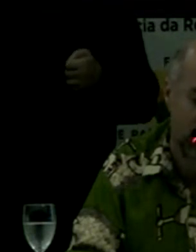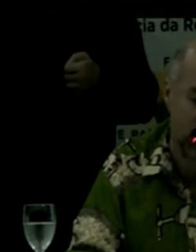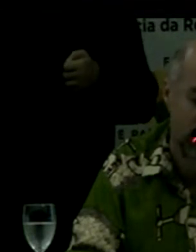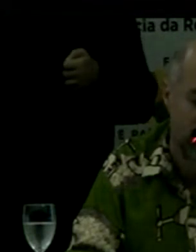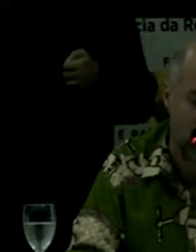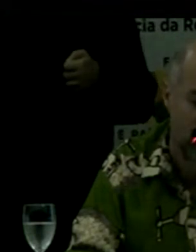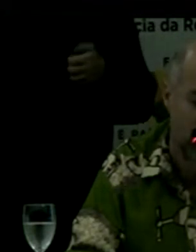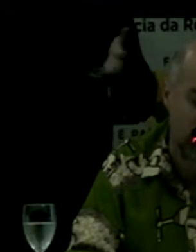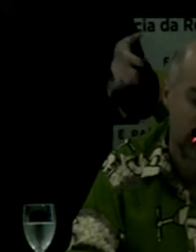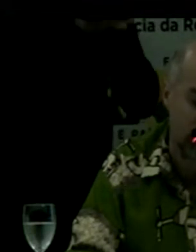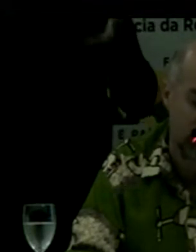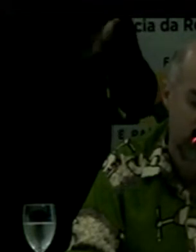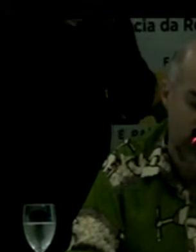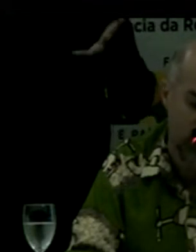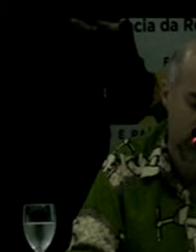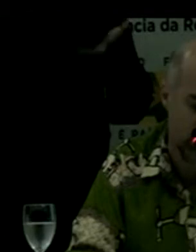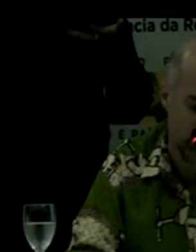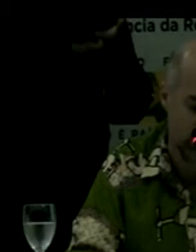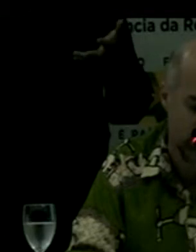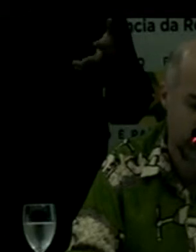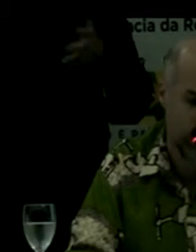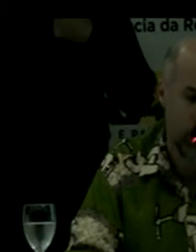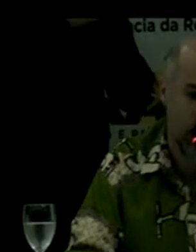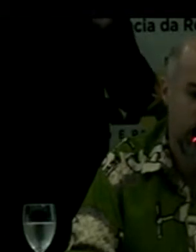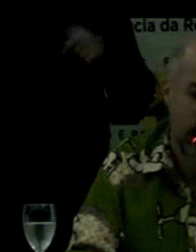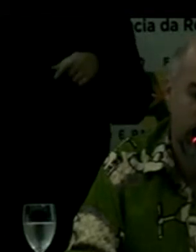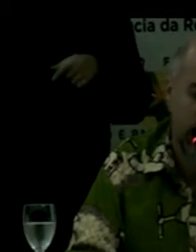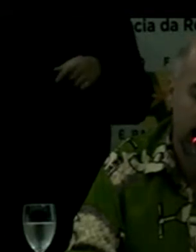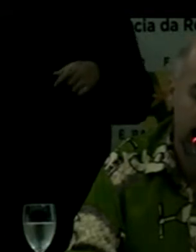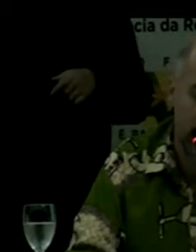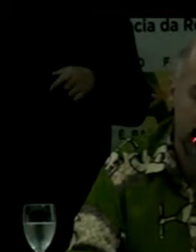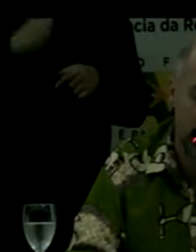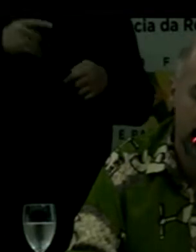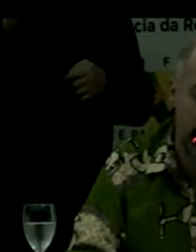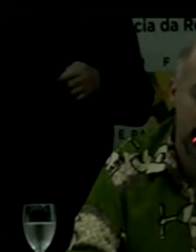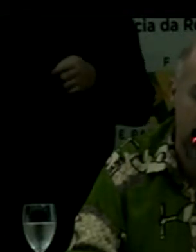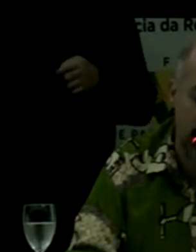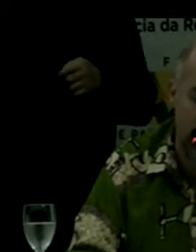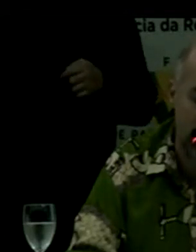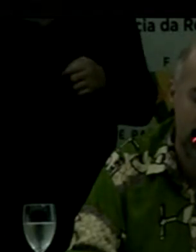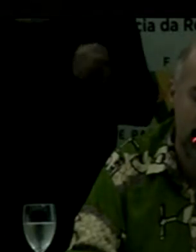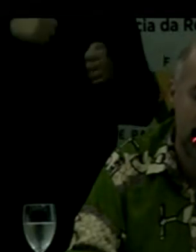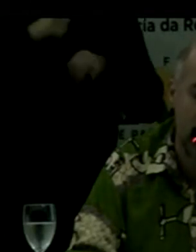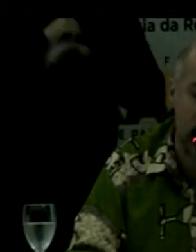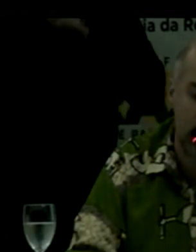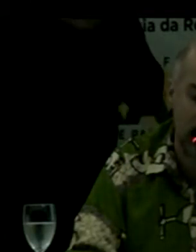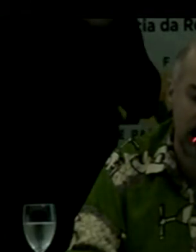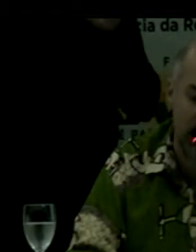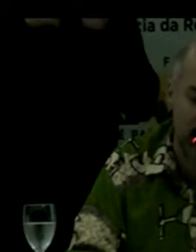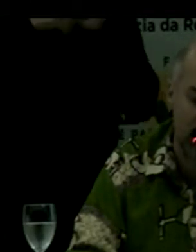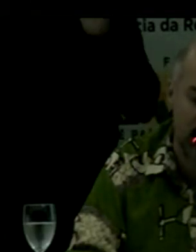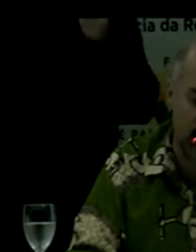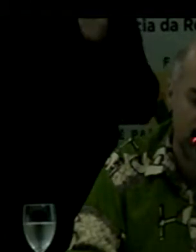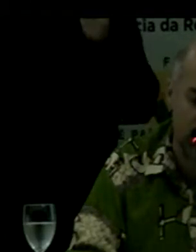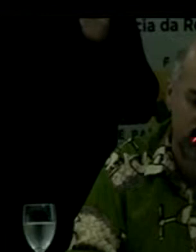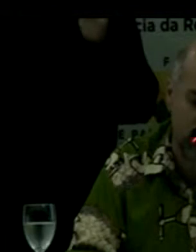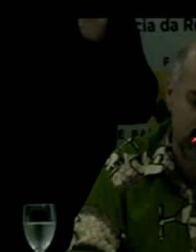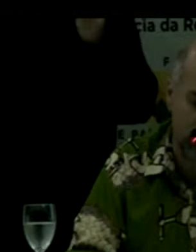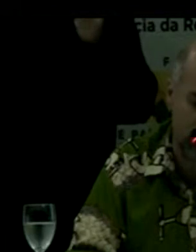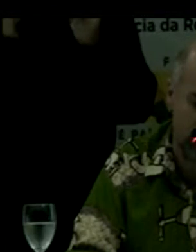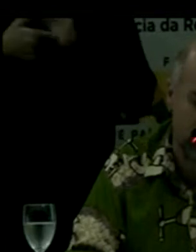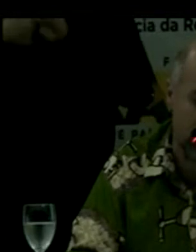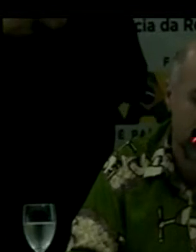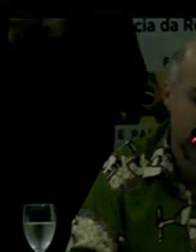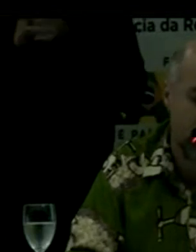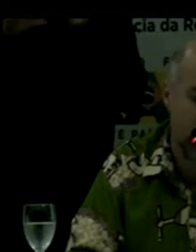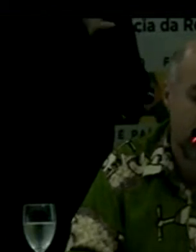das ações em outros níveis nacionais. Deve existir transparência e disponibilização das